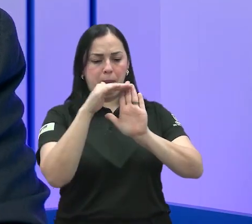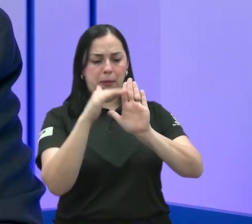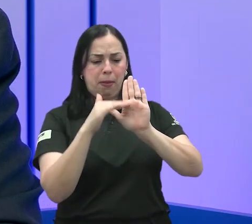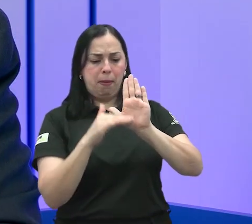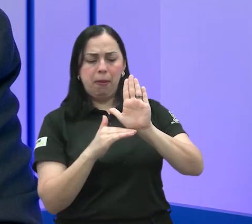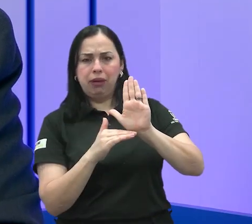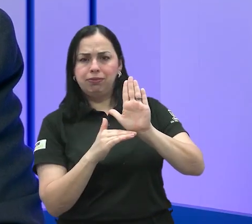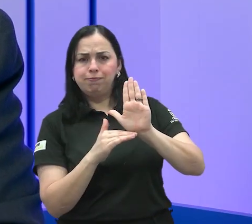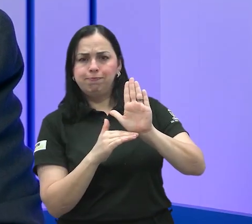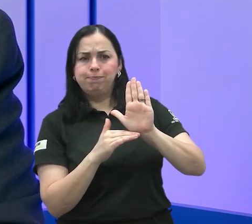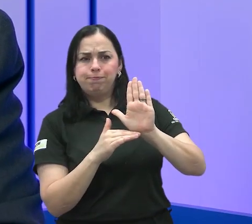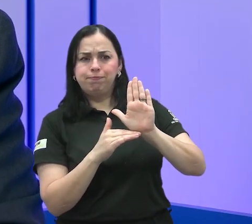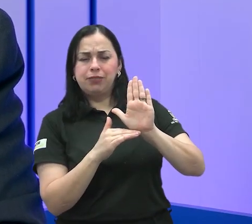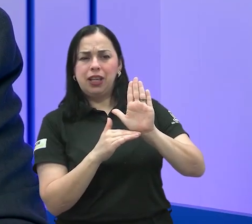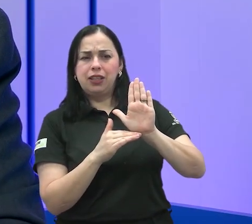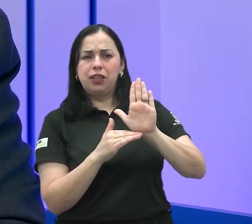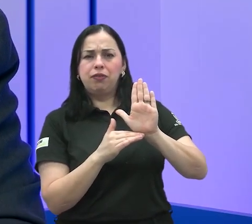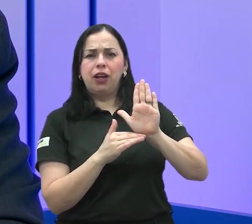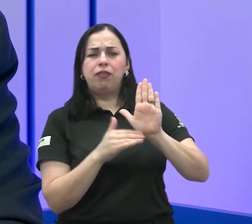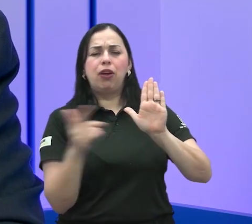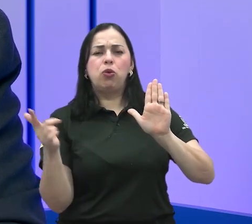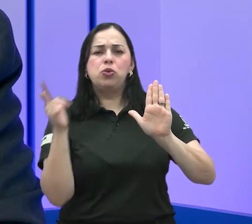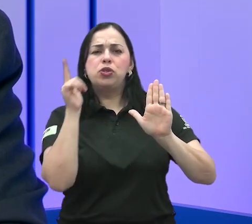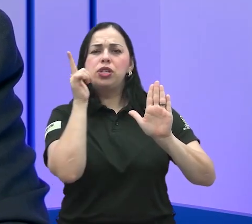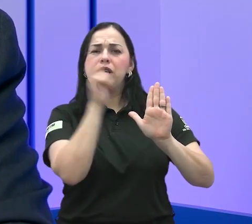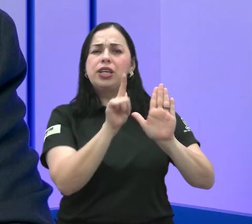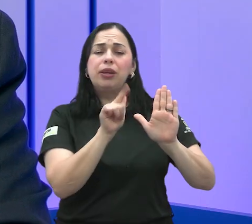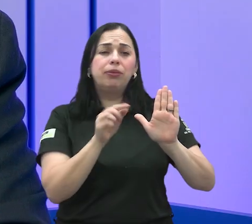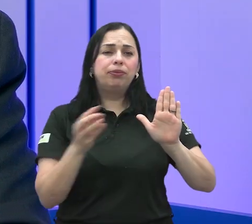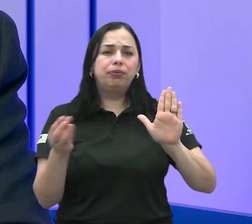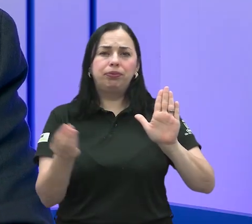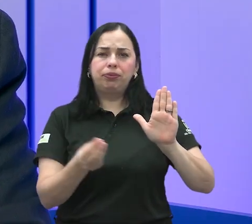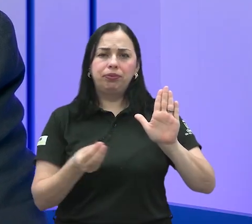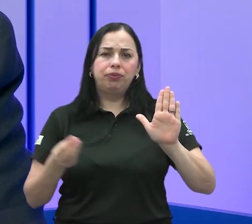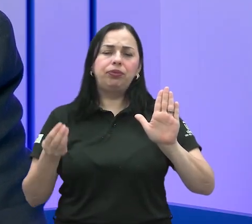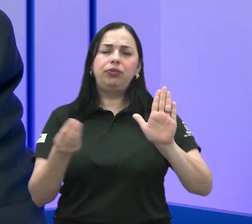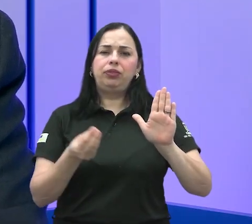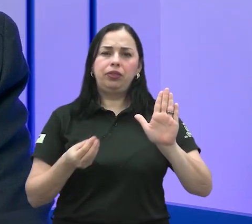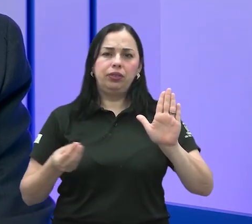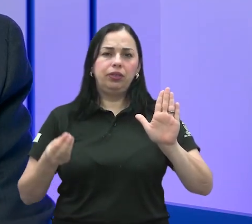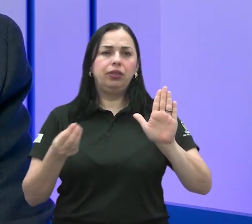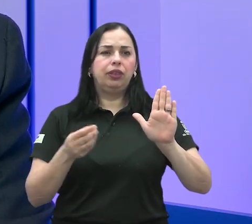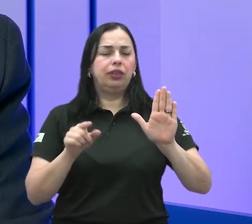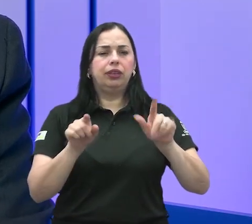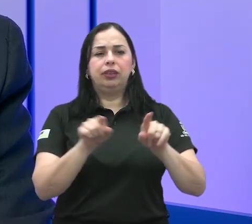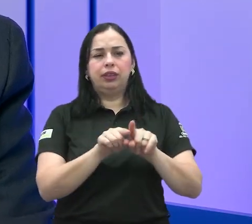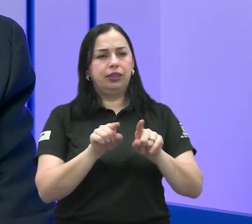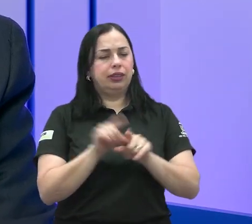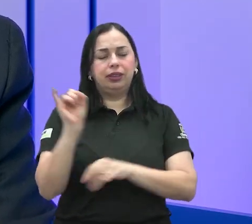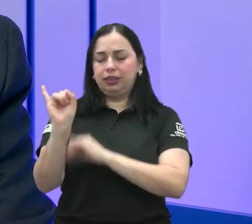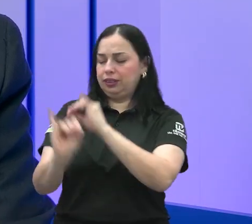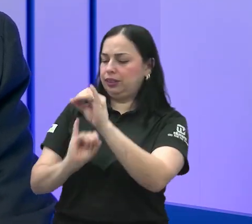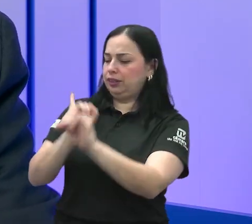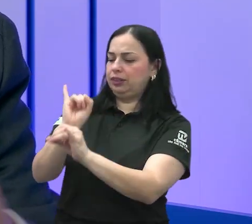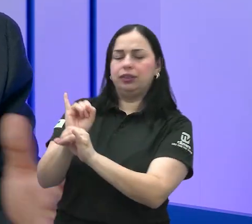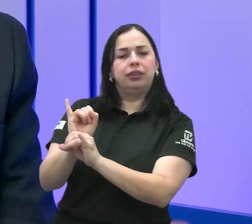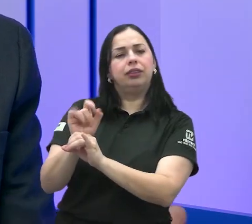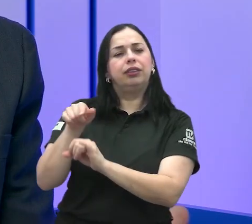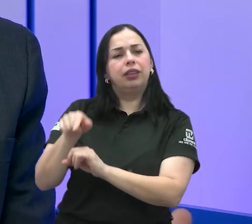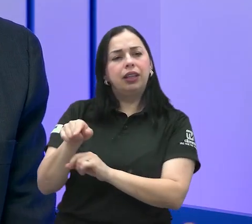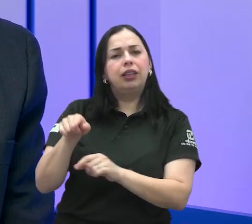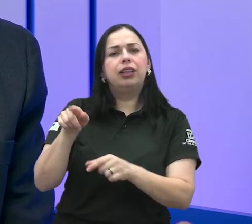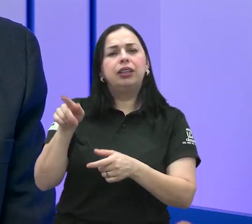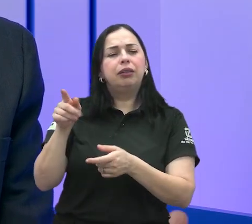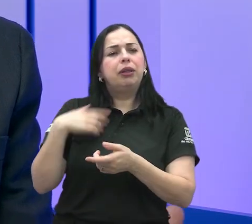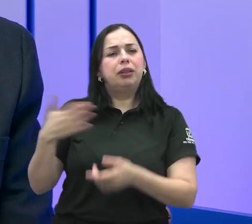gente consiga instrumentalizar isso num comércio de internet, num comércio mais dinâmico, porque em